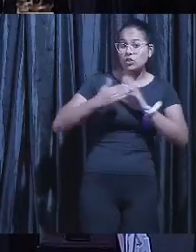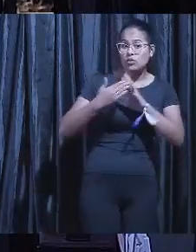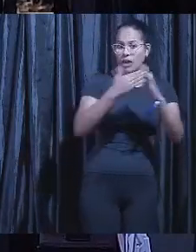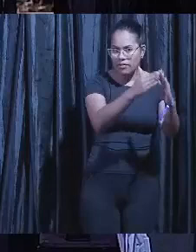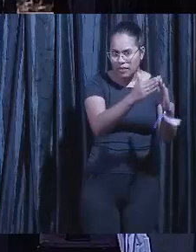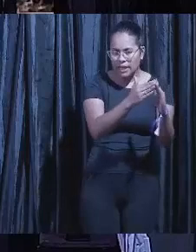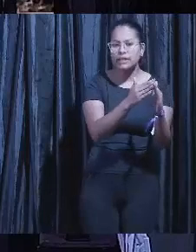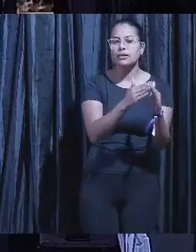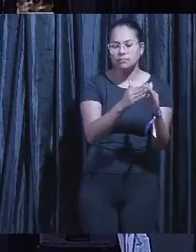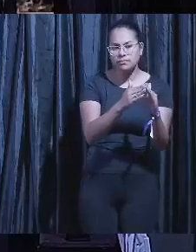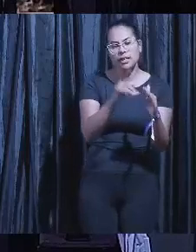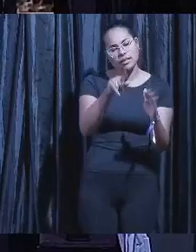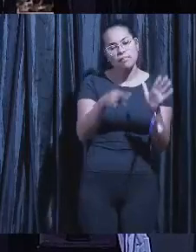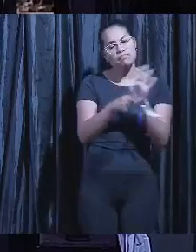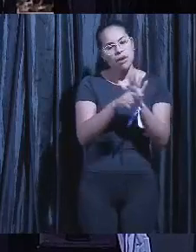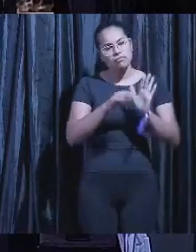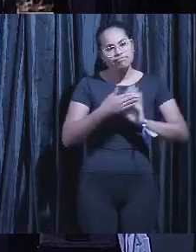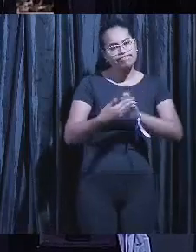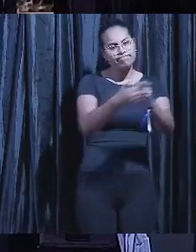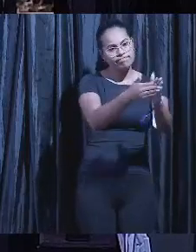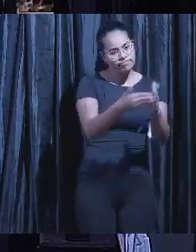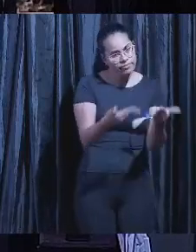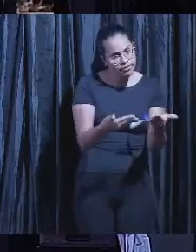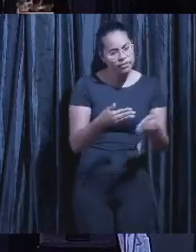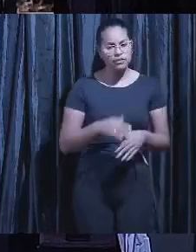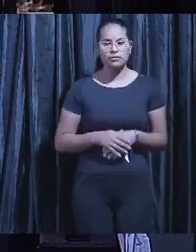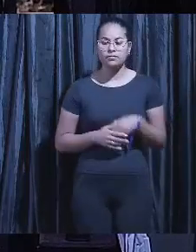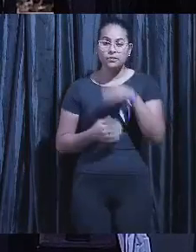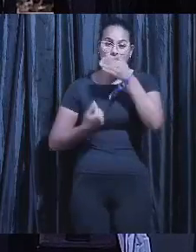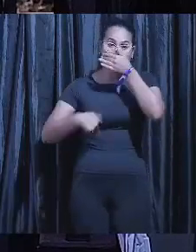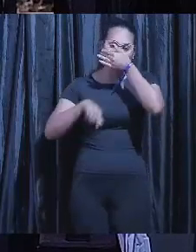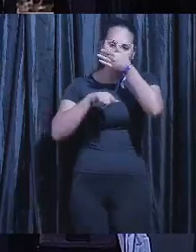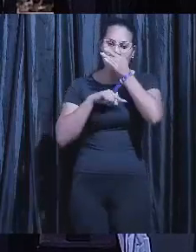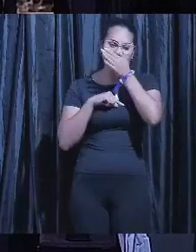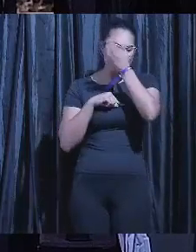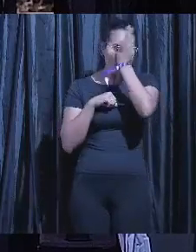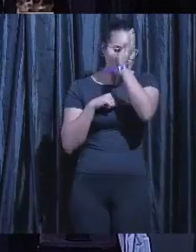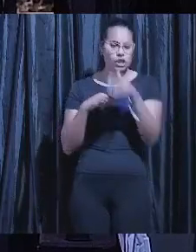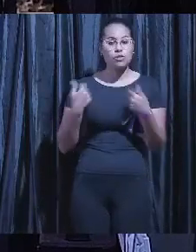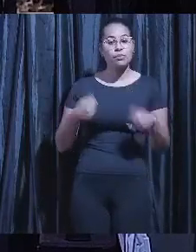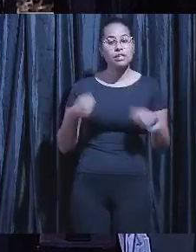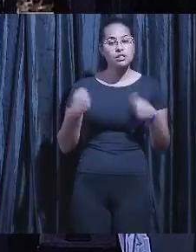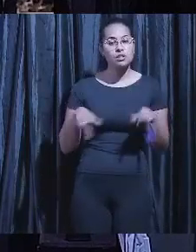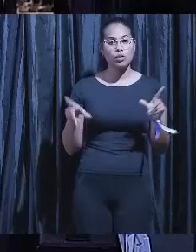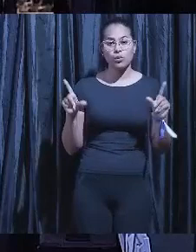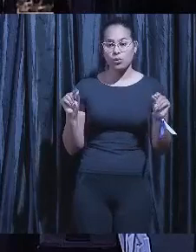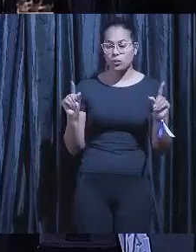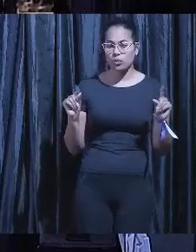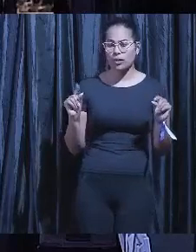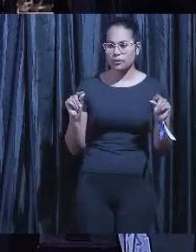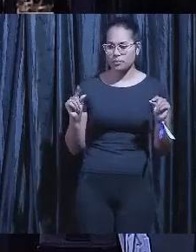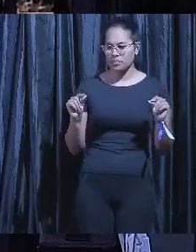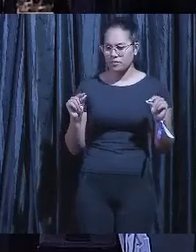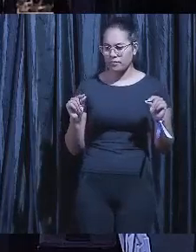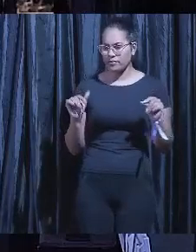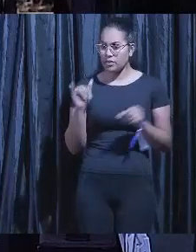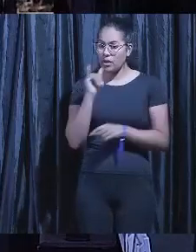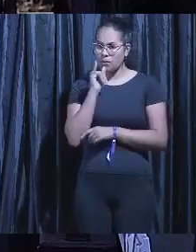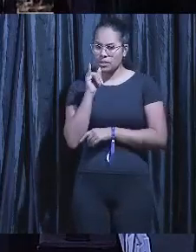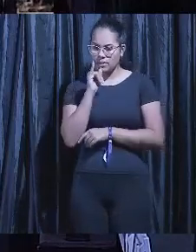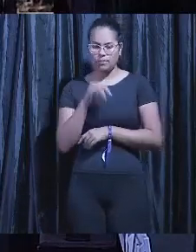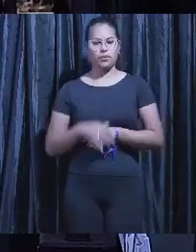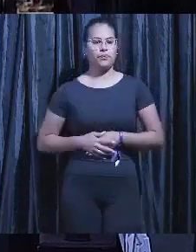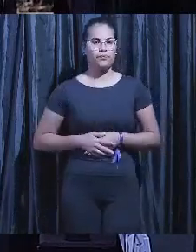né, e das comunidades periféricas. Então, a gente tratou disso a partir, por exemplo, dos